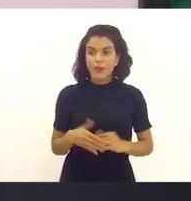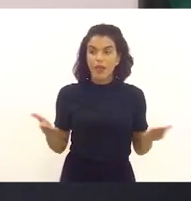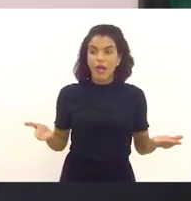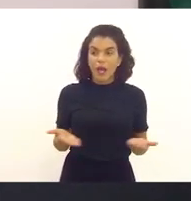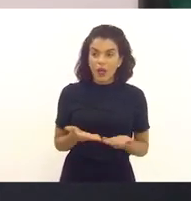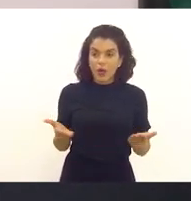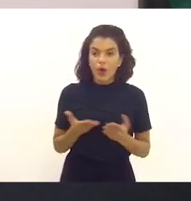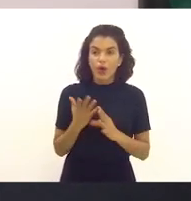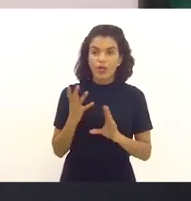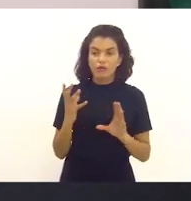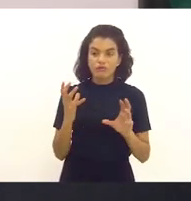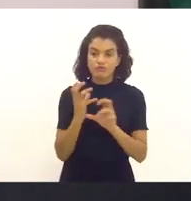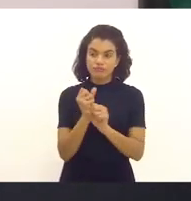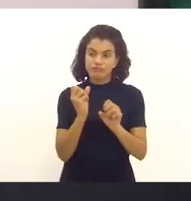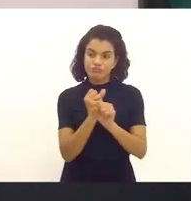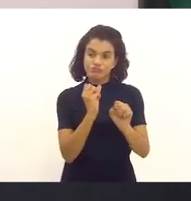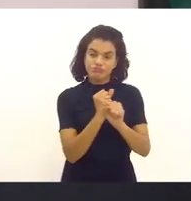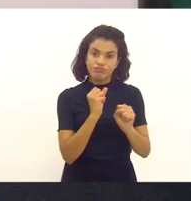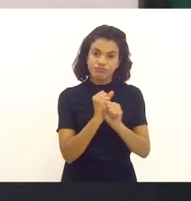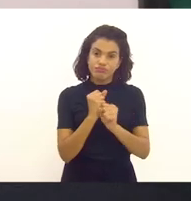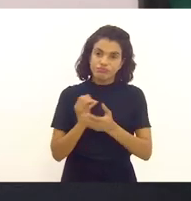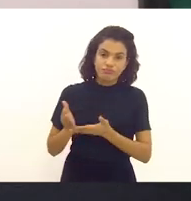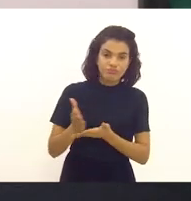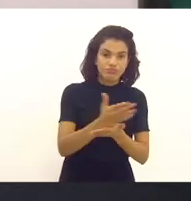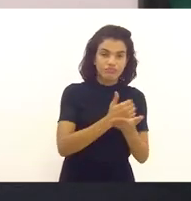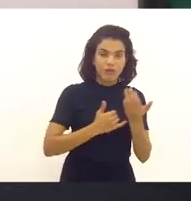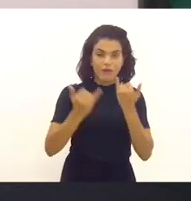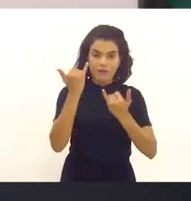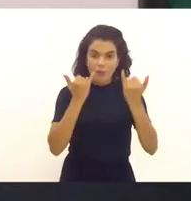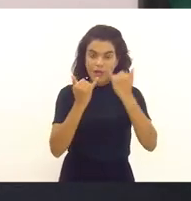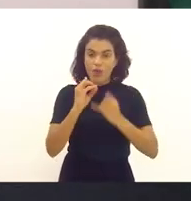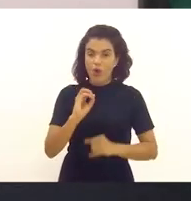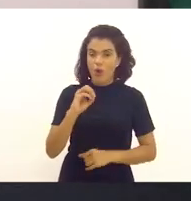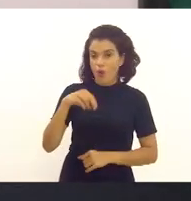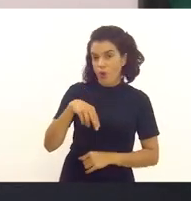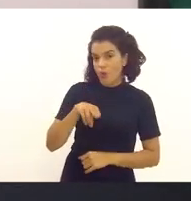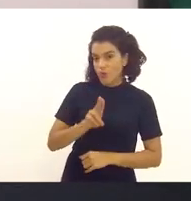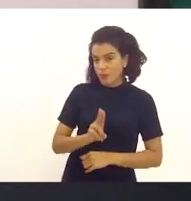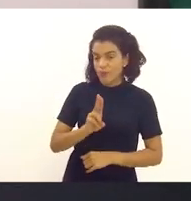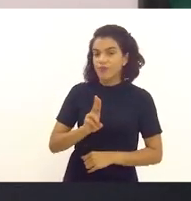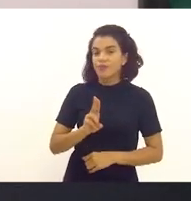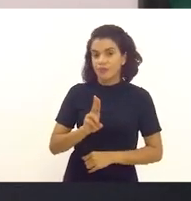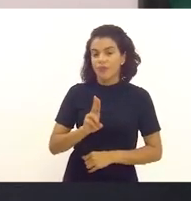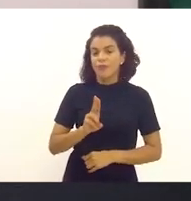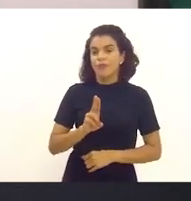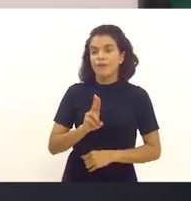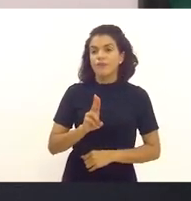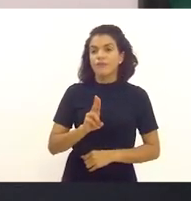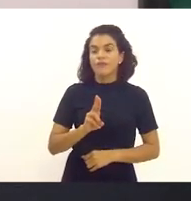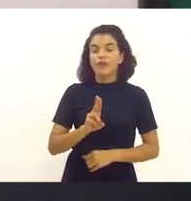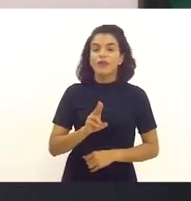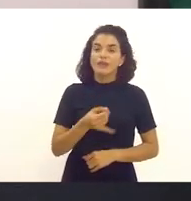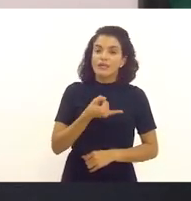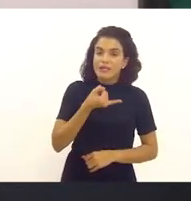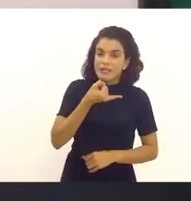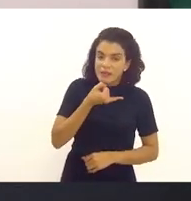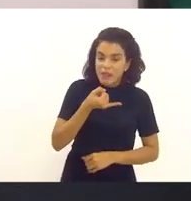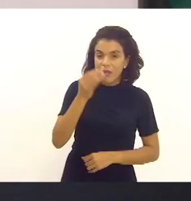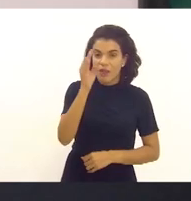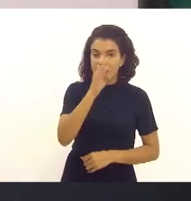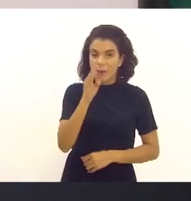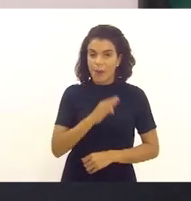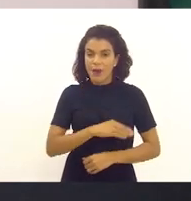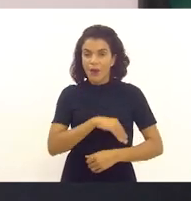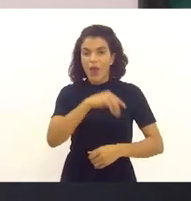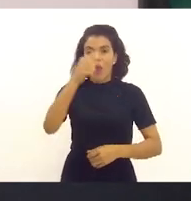um dado horroroso que consta da ONU né Organização das Nações Unidas Infelizmente o Brasil